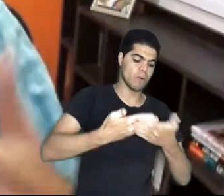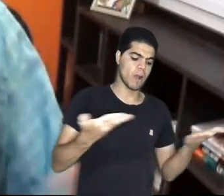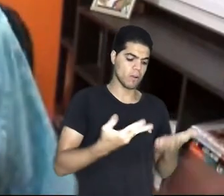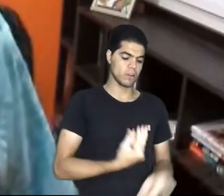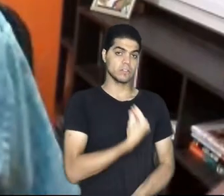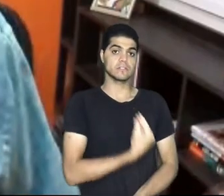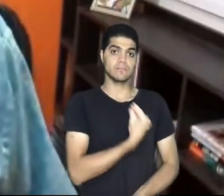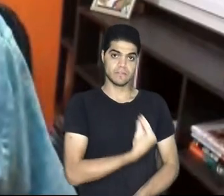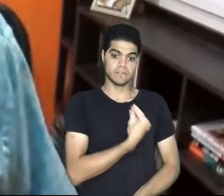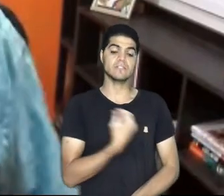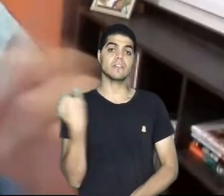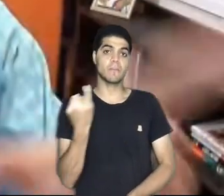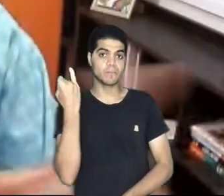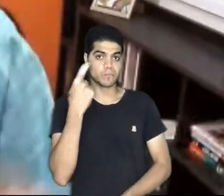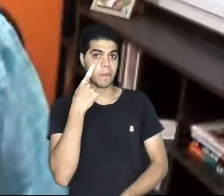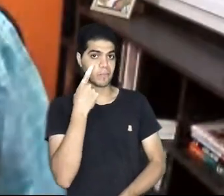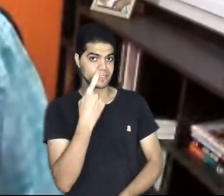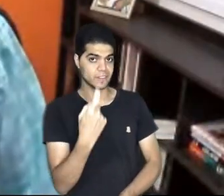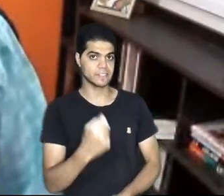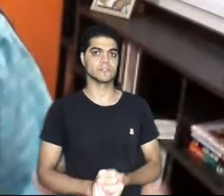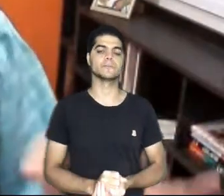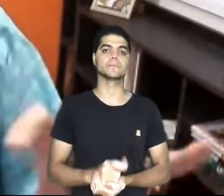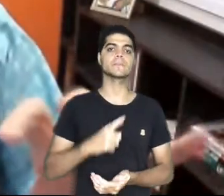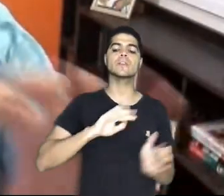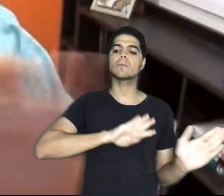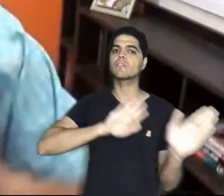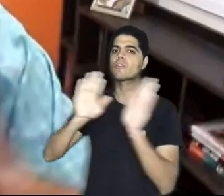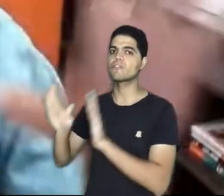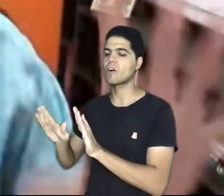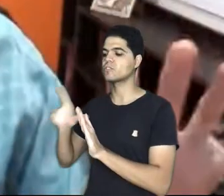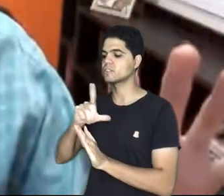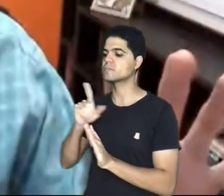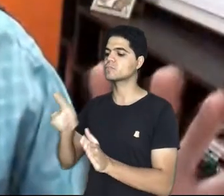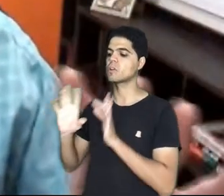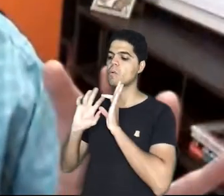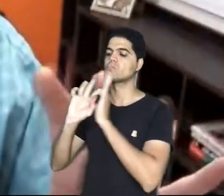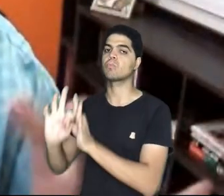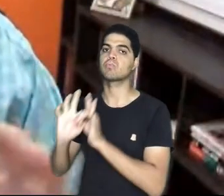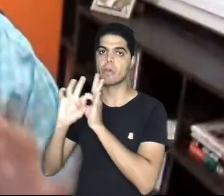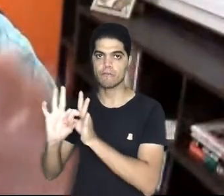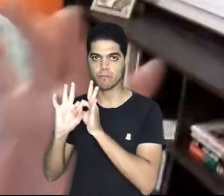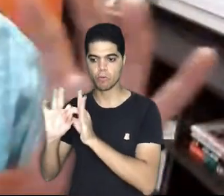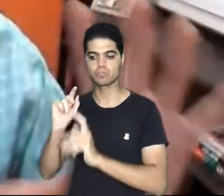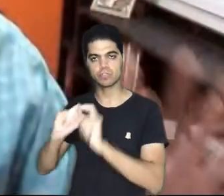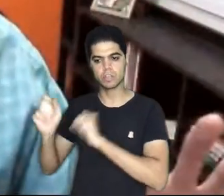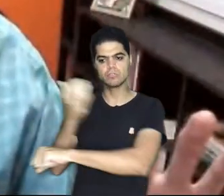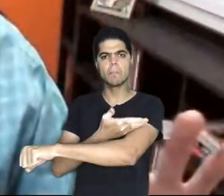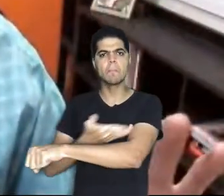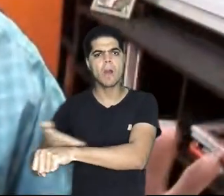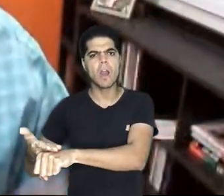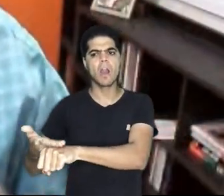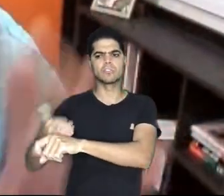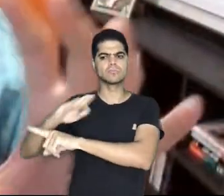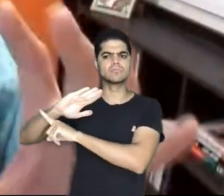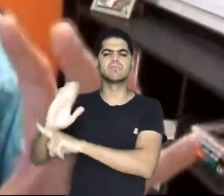e esses usos são muito interessantes. Por um lado, nós temos um reforço de uma atitude muito